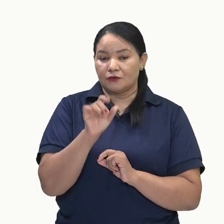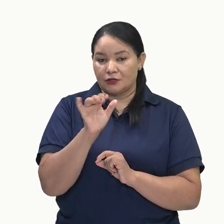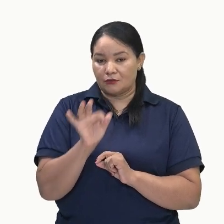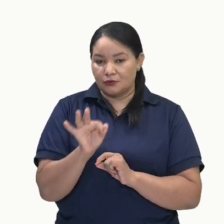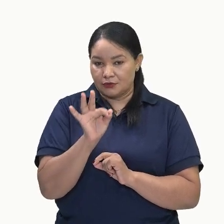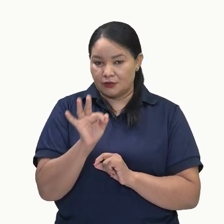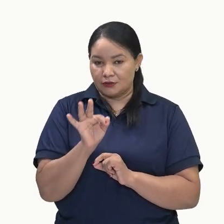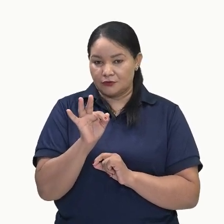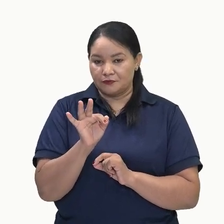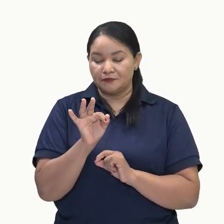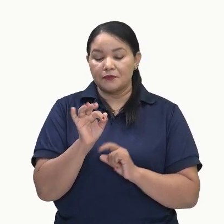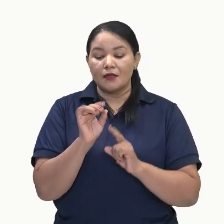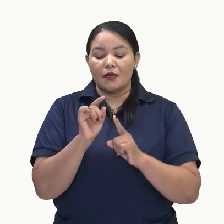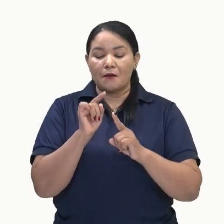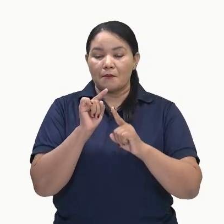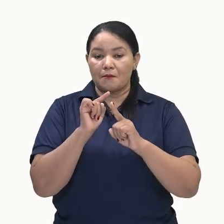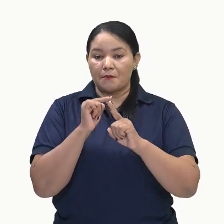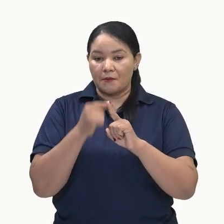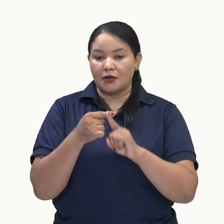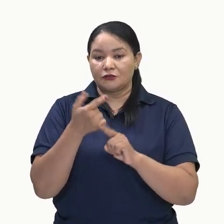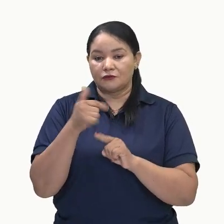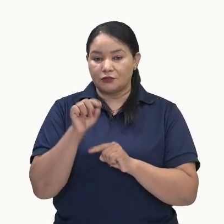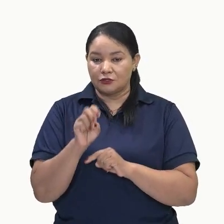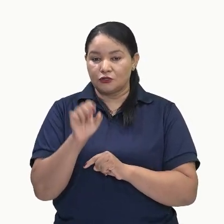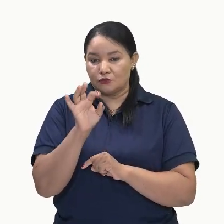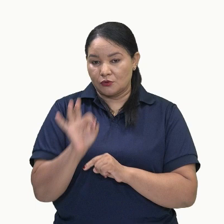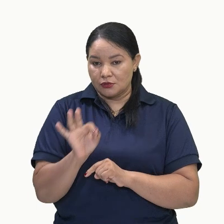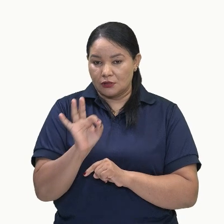50% mais 25%.